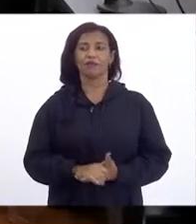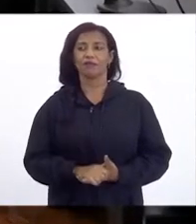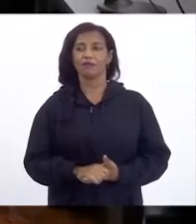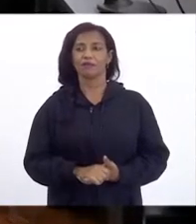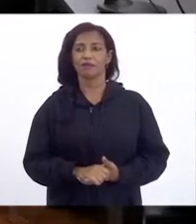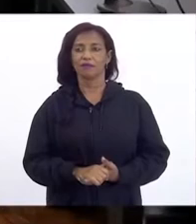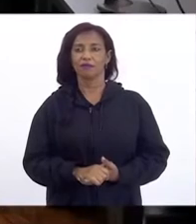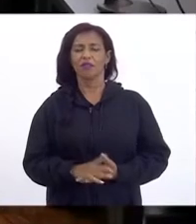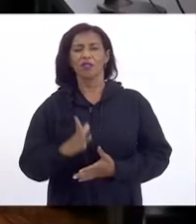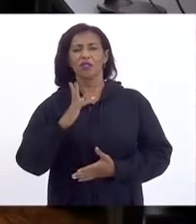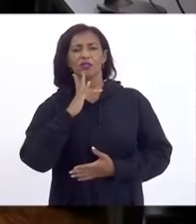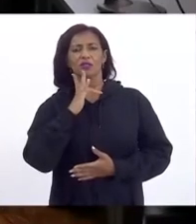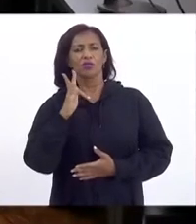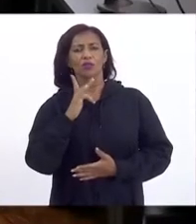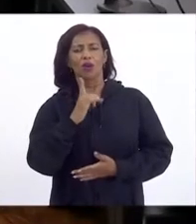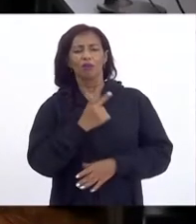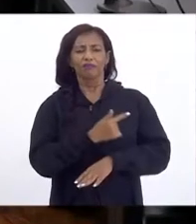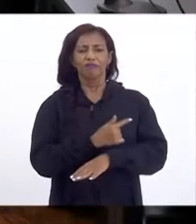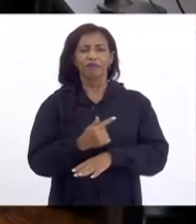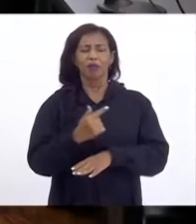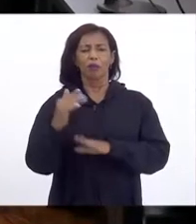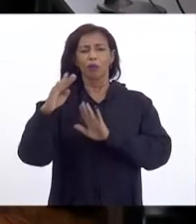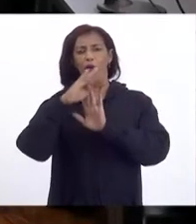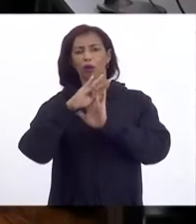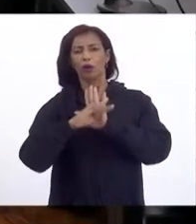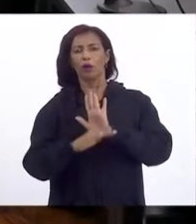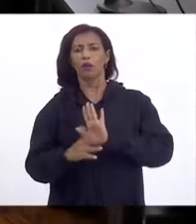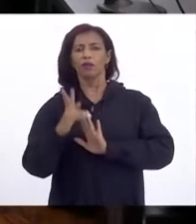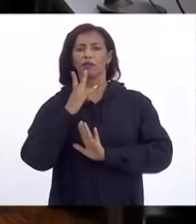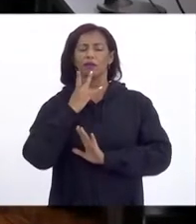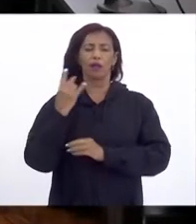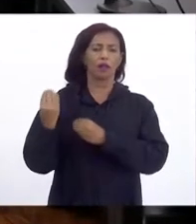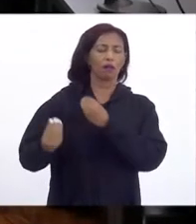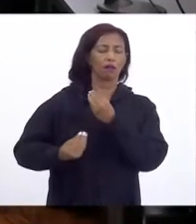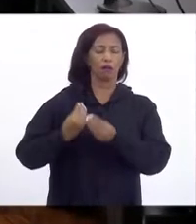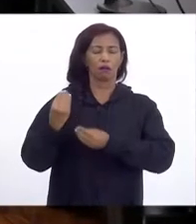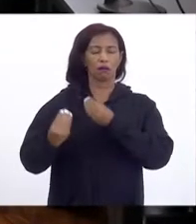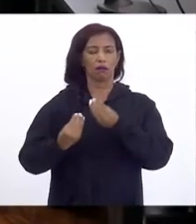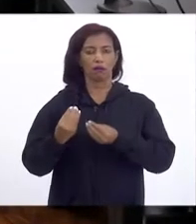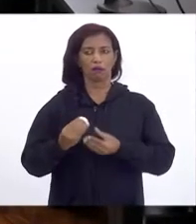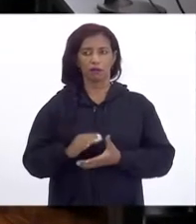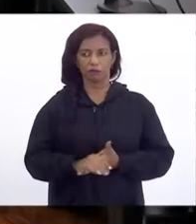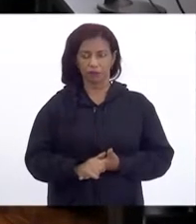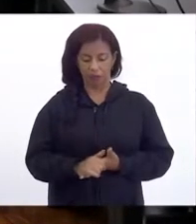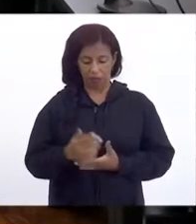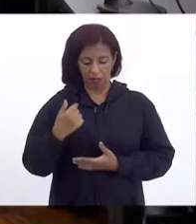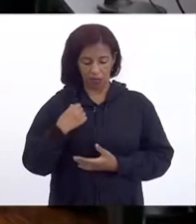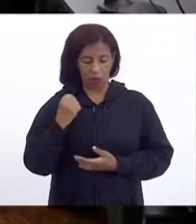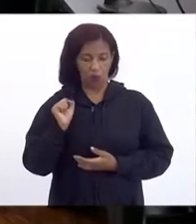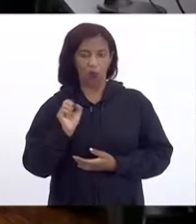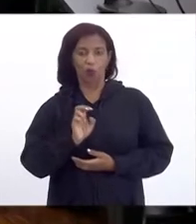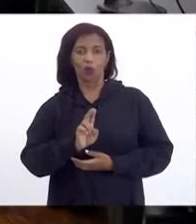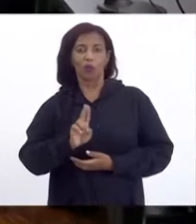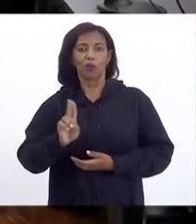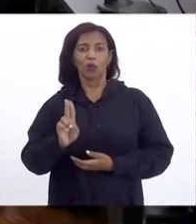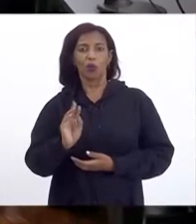Queria, só por gentileza, fazer uma questão de ordem, saber da possibilidade, senhor Luiz, se eu posso colocar